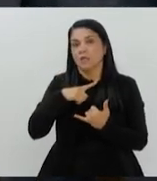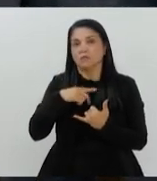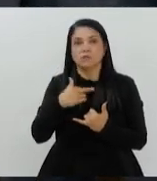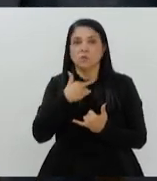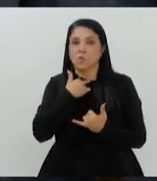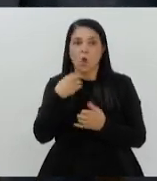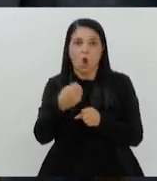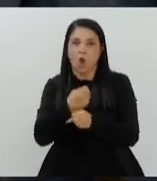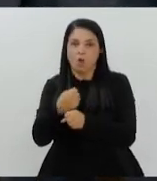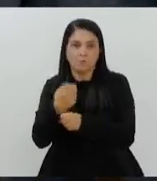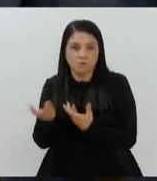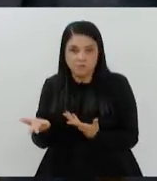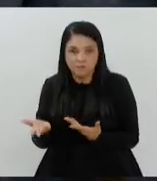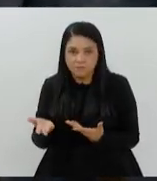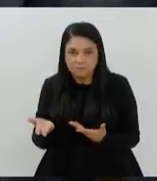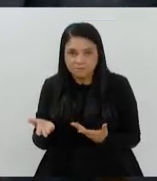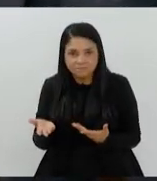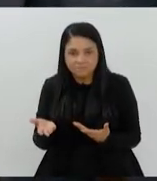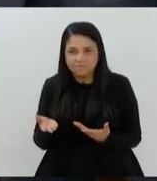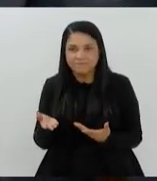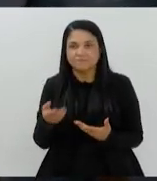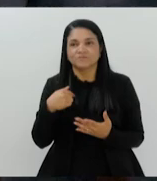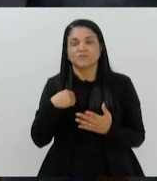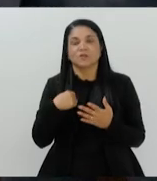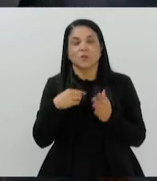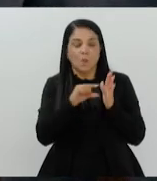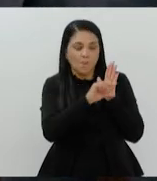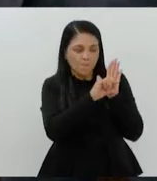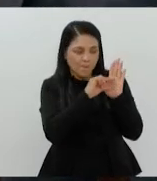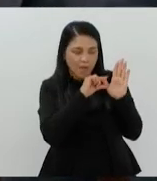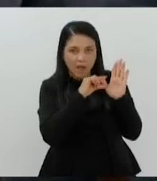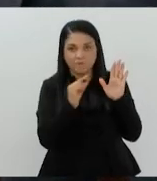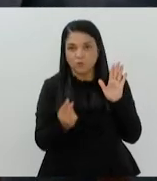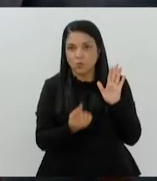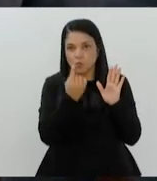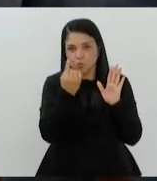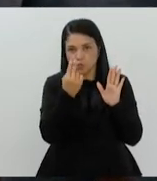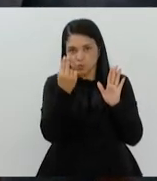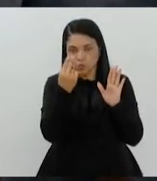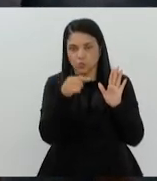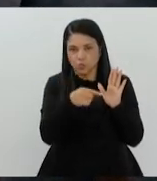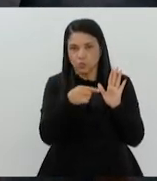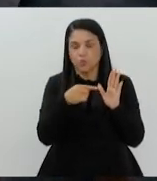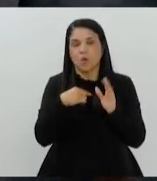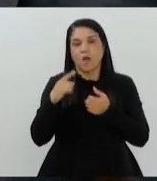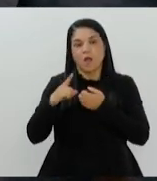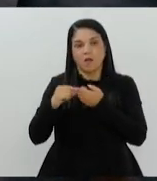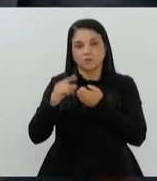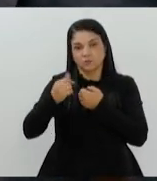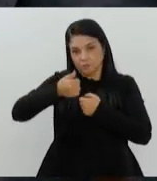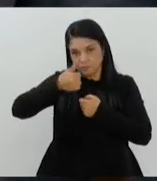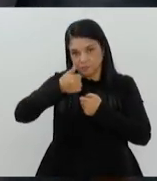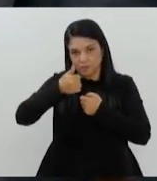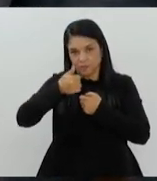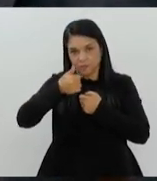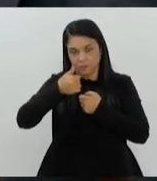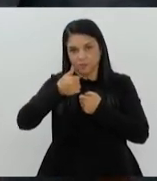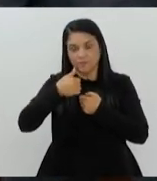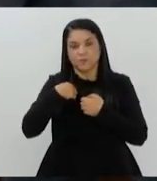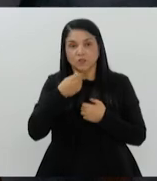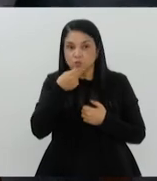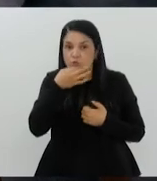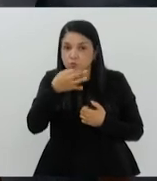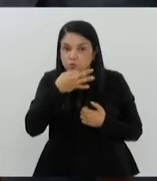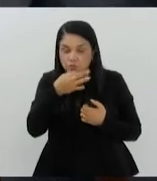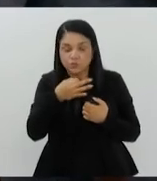queria sugerir um parágrafo único ao artigo 1º, dizendo o seguinte: o